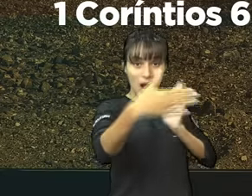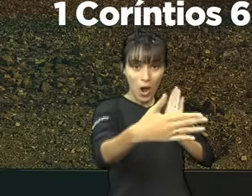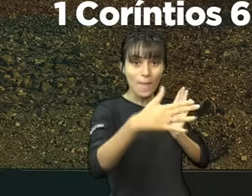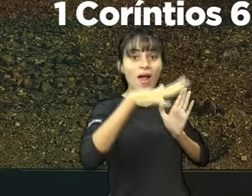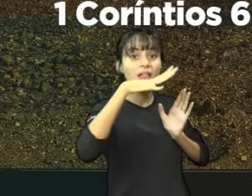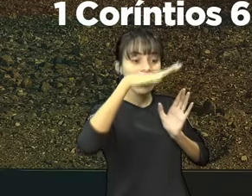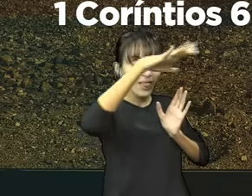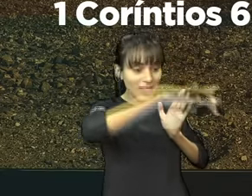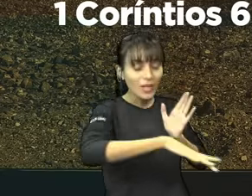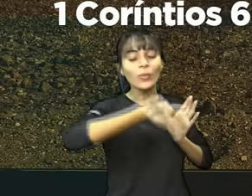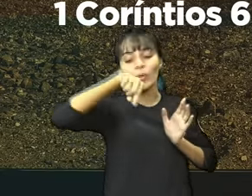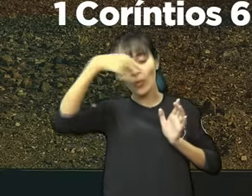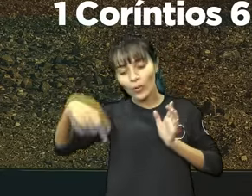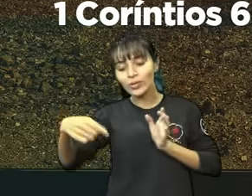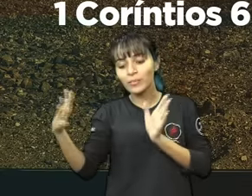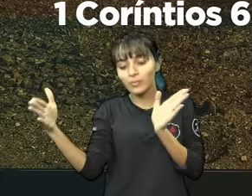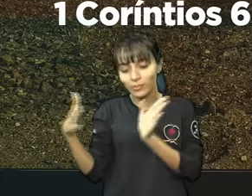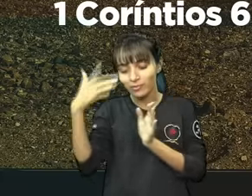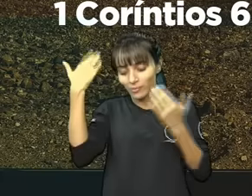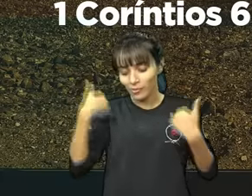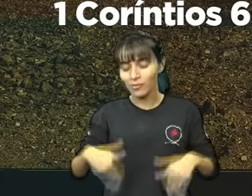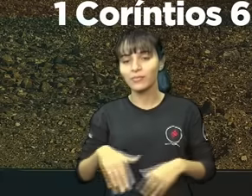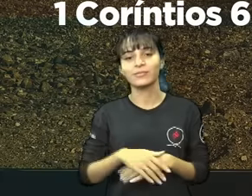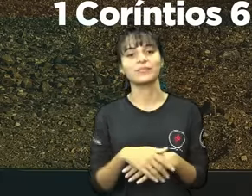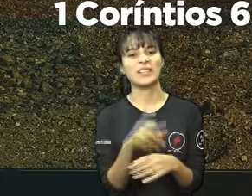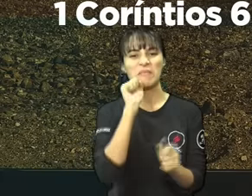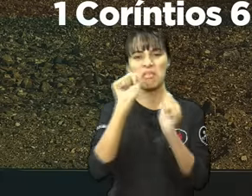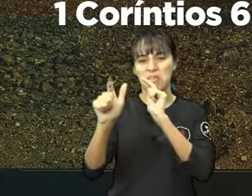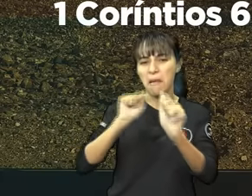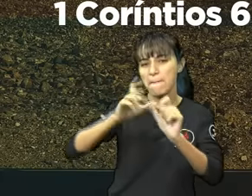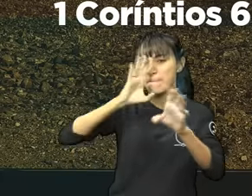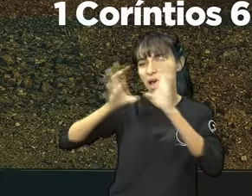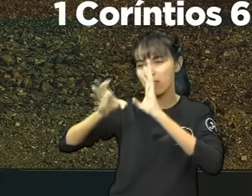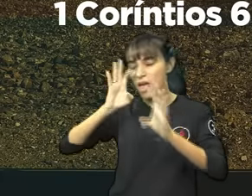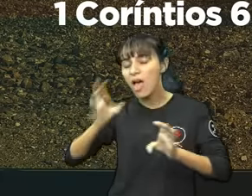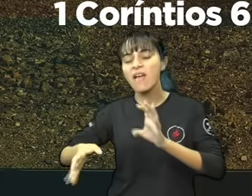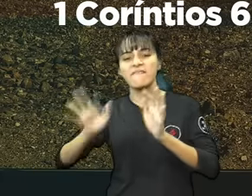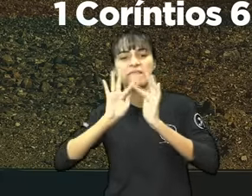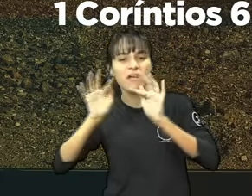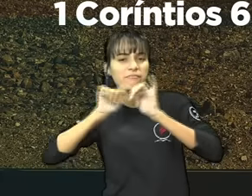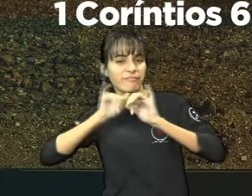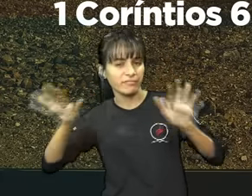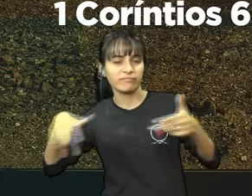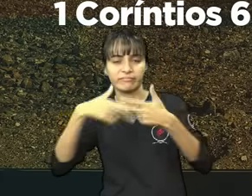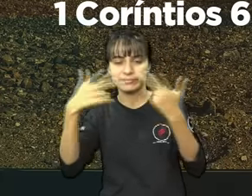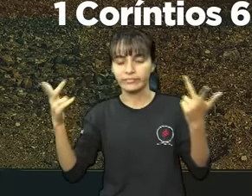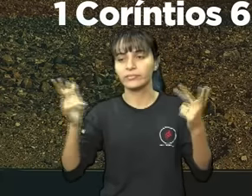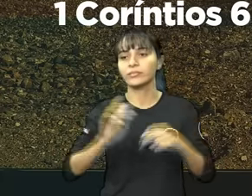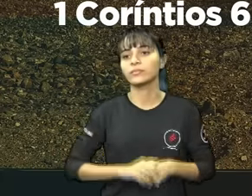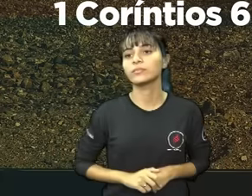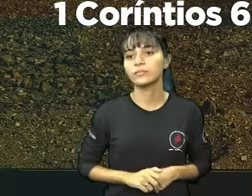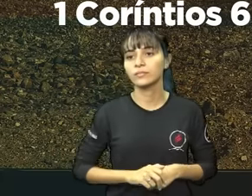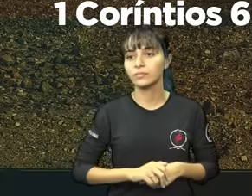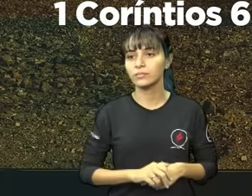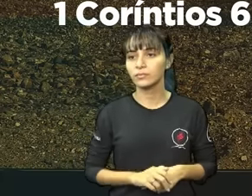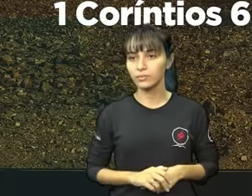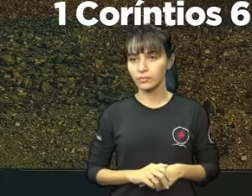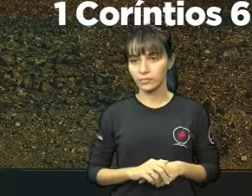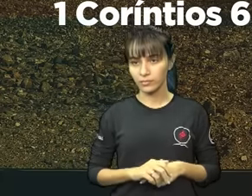corpo tá Fala de tudo mete o pau em tudo que alumia critica a nem